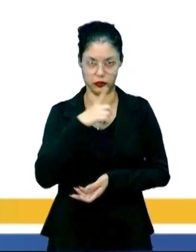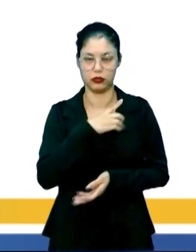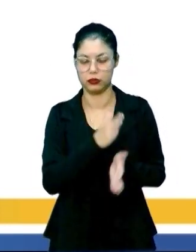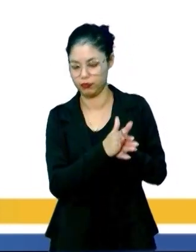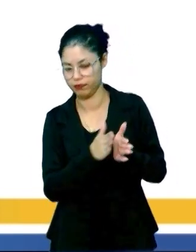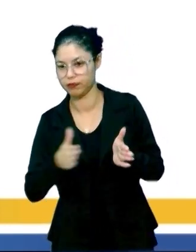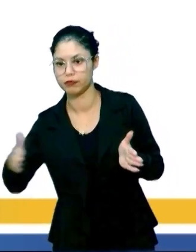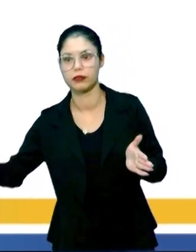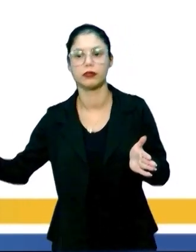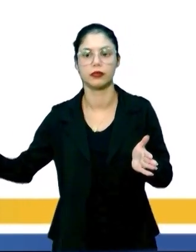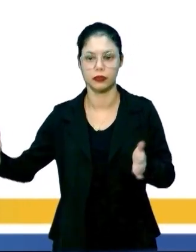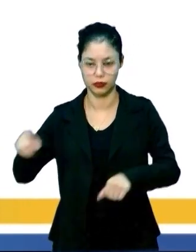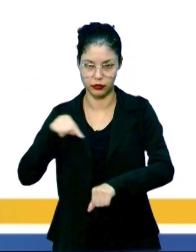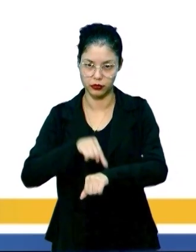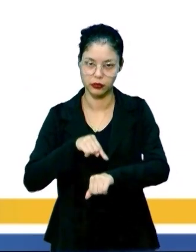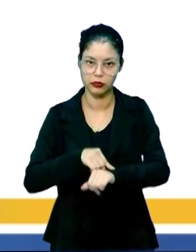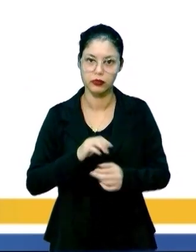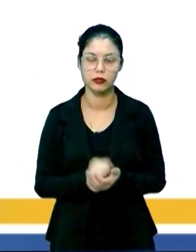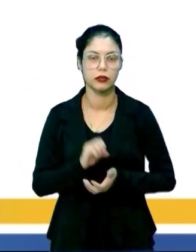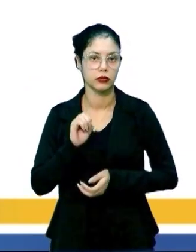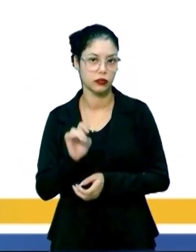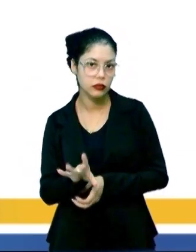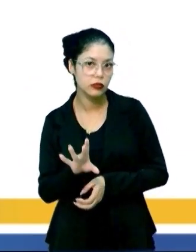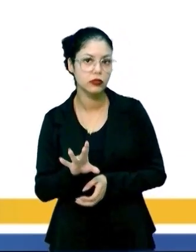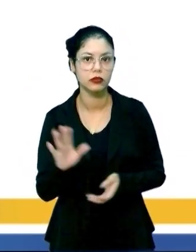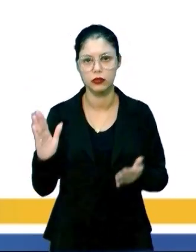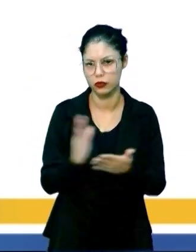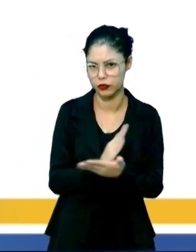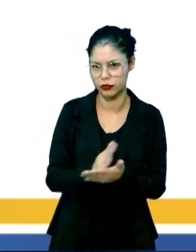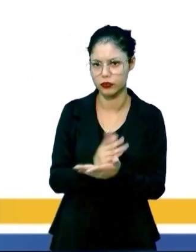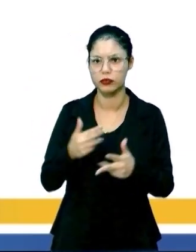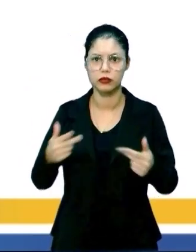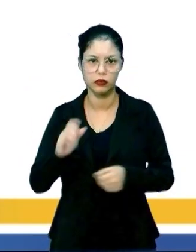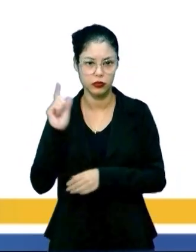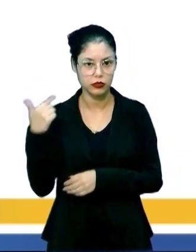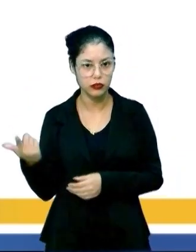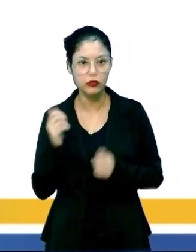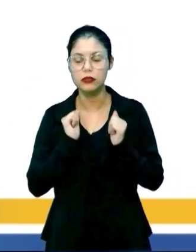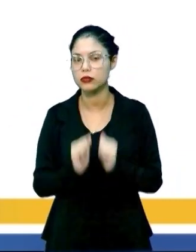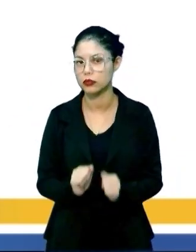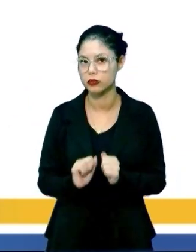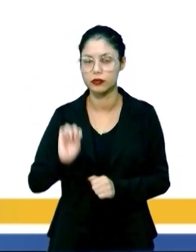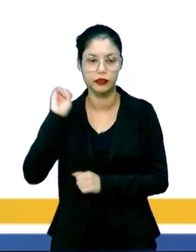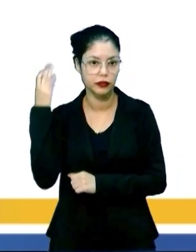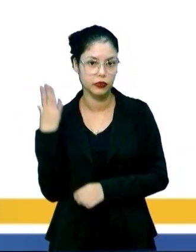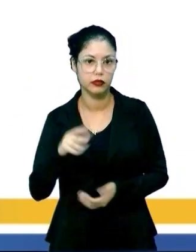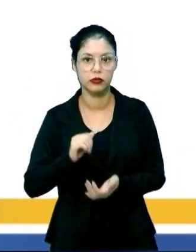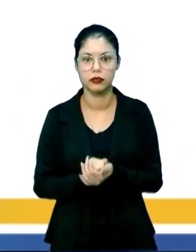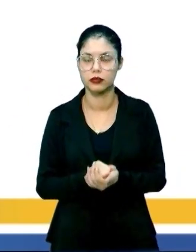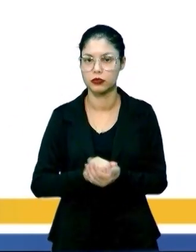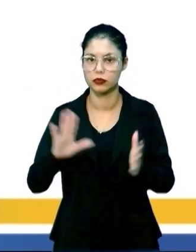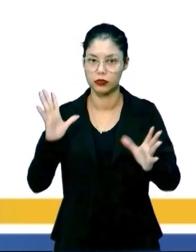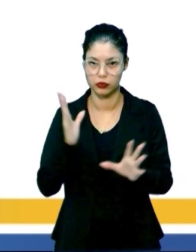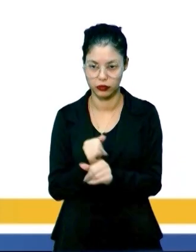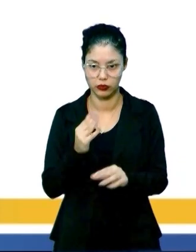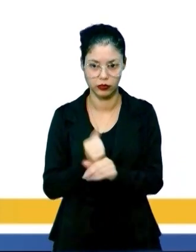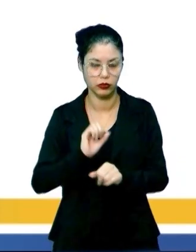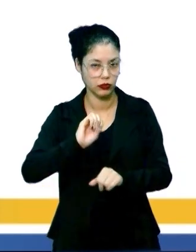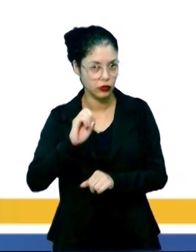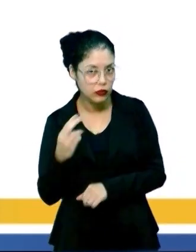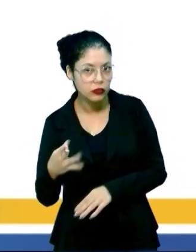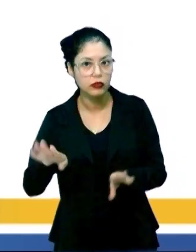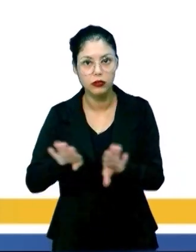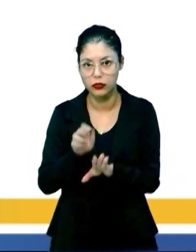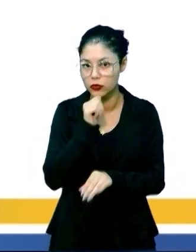ao longo do tempo, seja um investimento ou algo do tipo. Pode haver um decréscimo ou um acréscimo